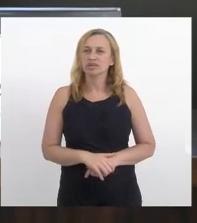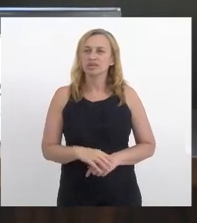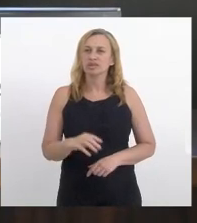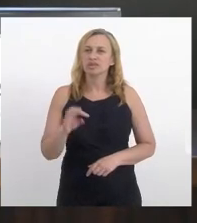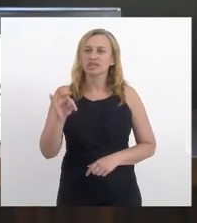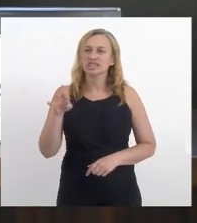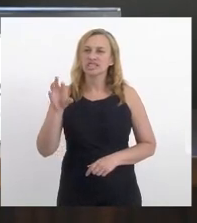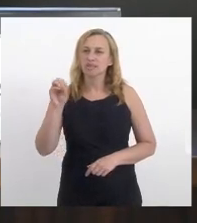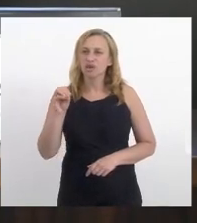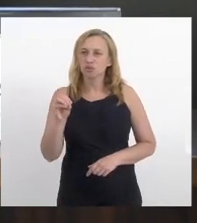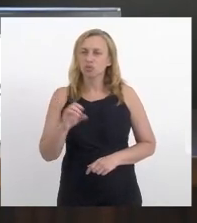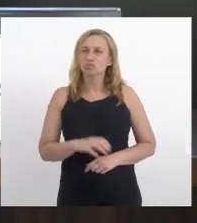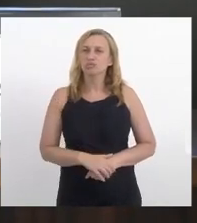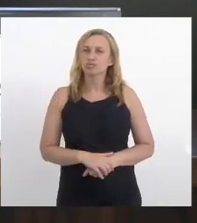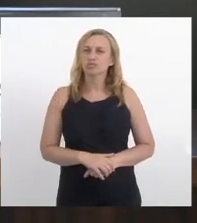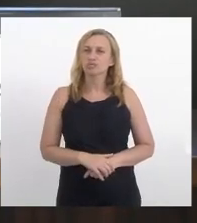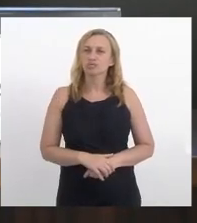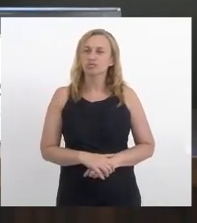Nascimento,